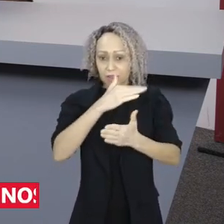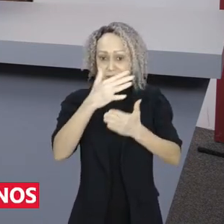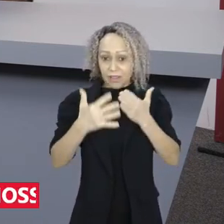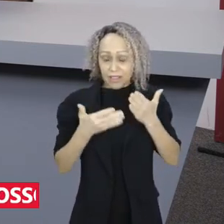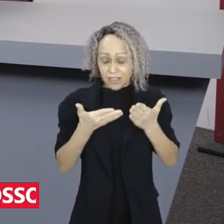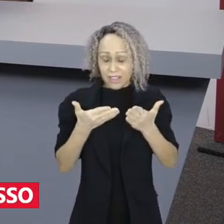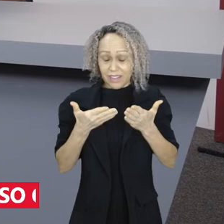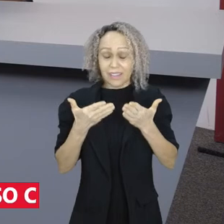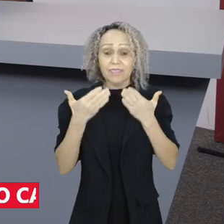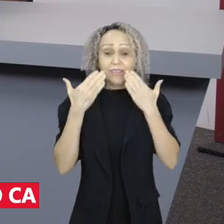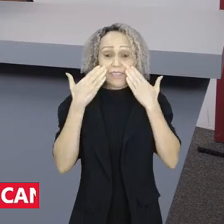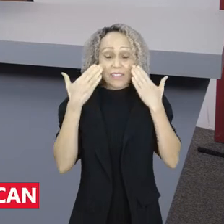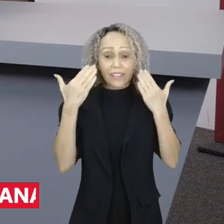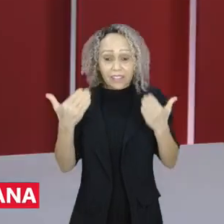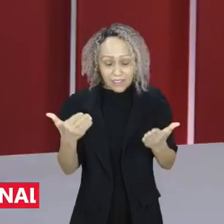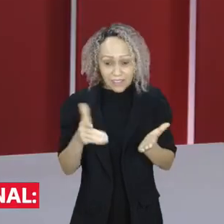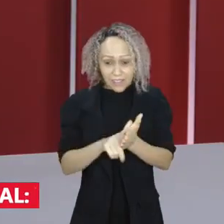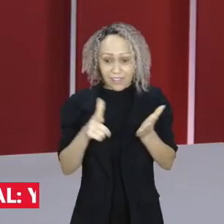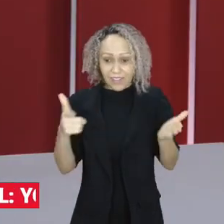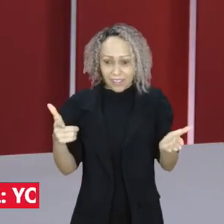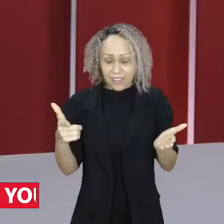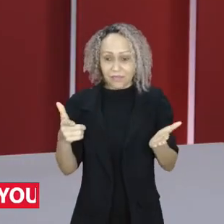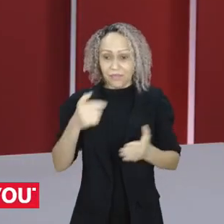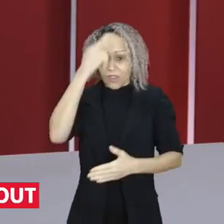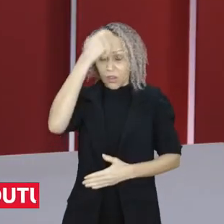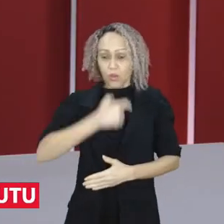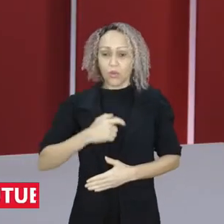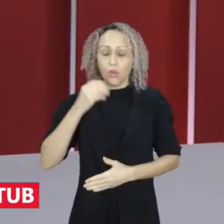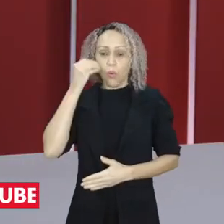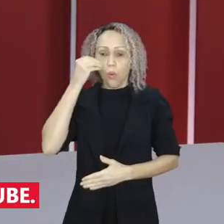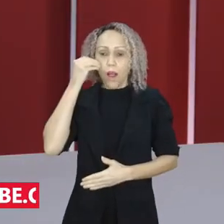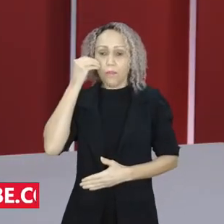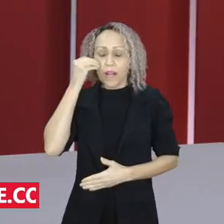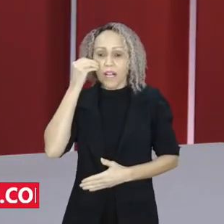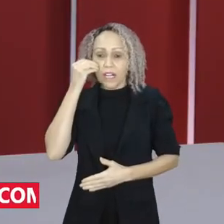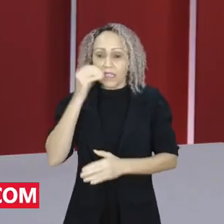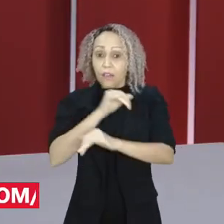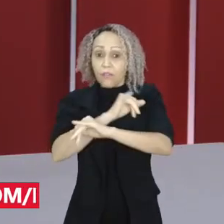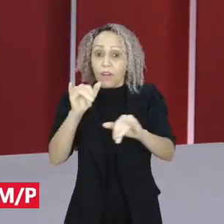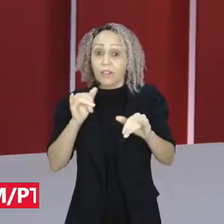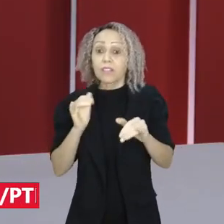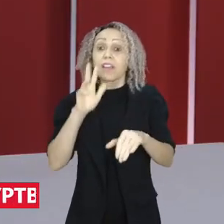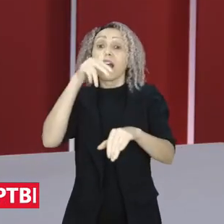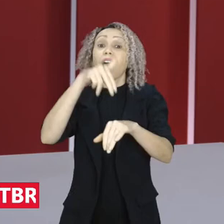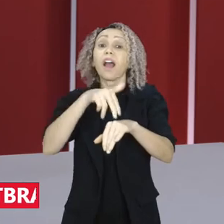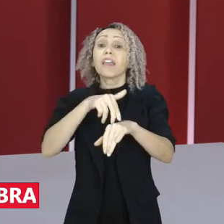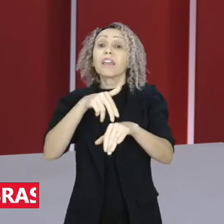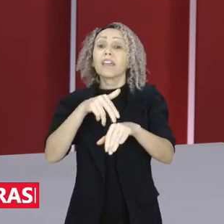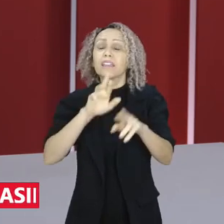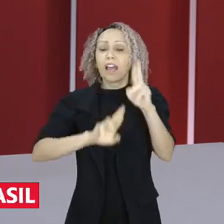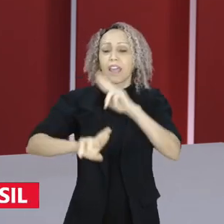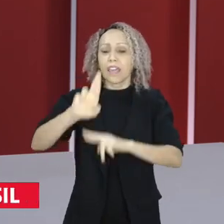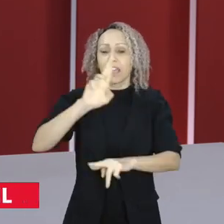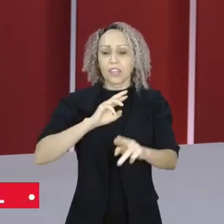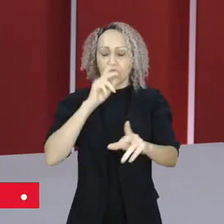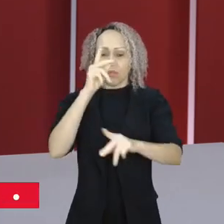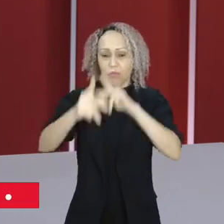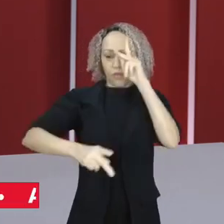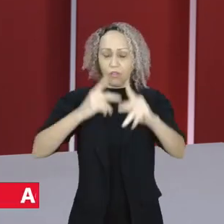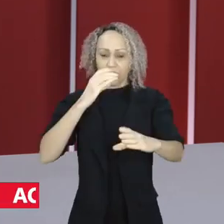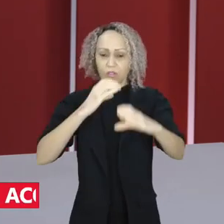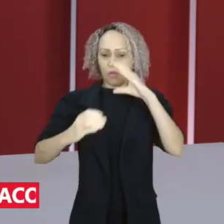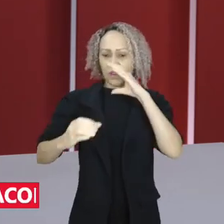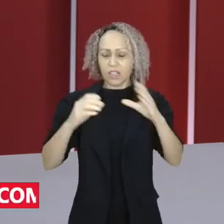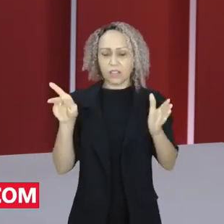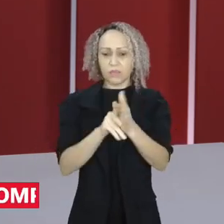em língua brasileira de sinais Eu sou Amanda guerra e falo com você ao vivo do estúdio da Rede Povo de comunicação do PT